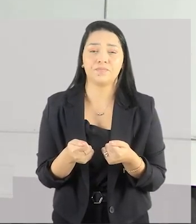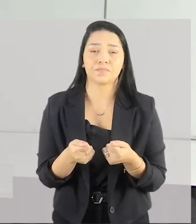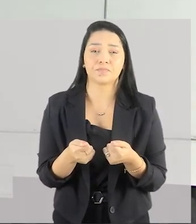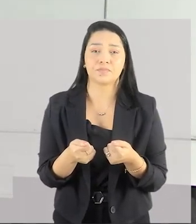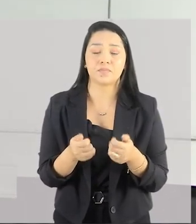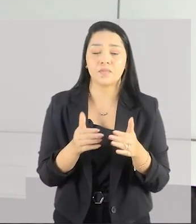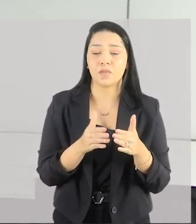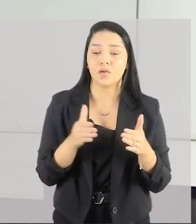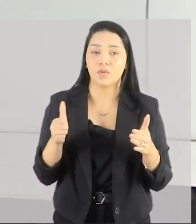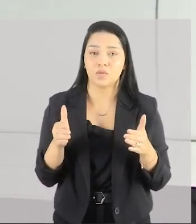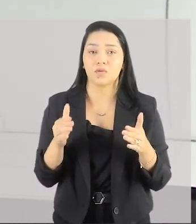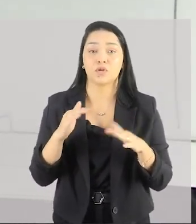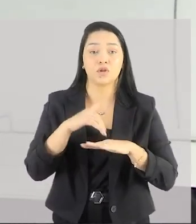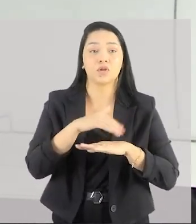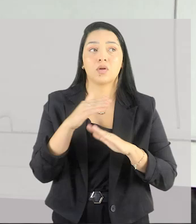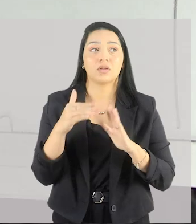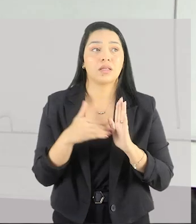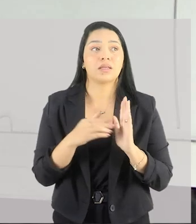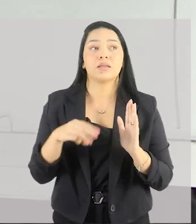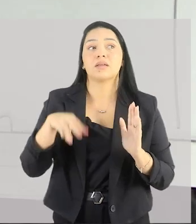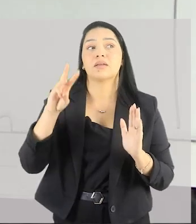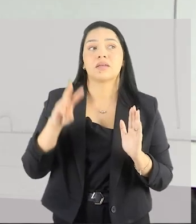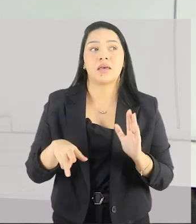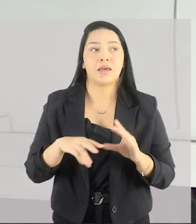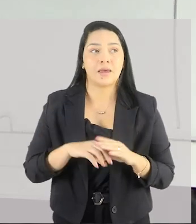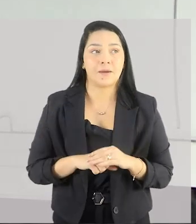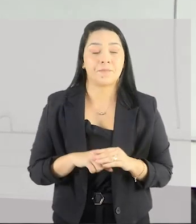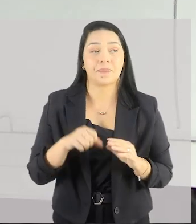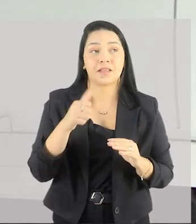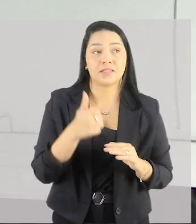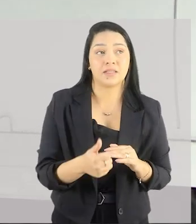os comprimentos totais é quem?